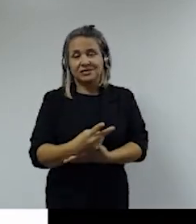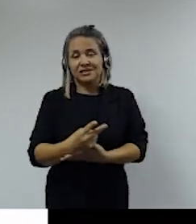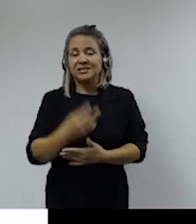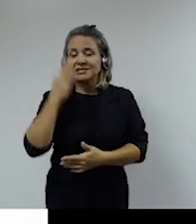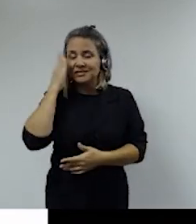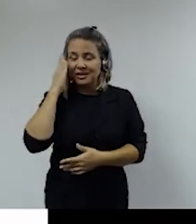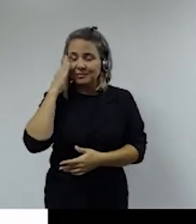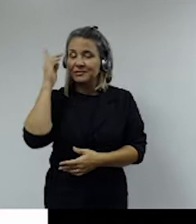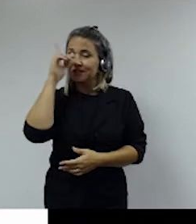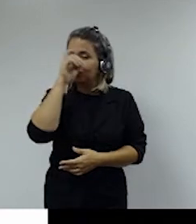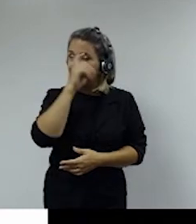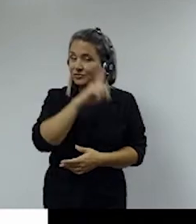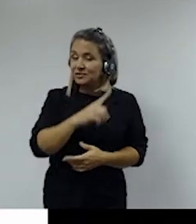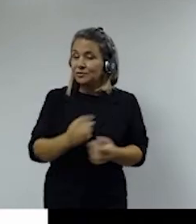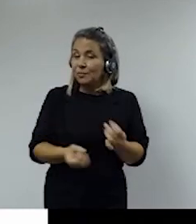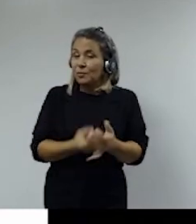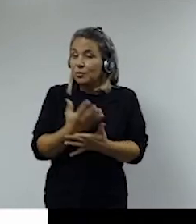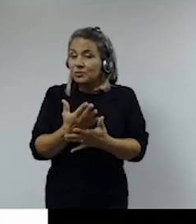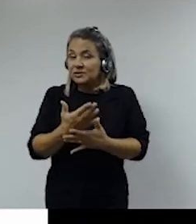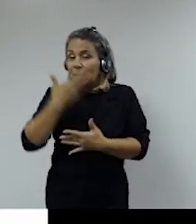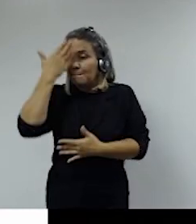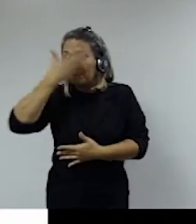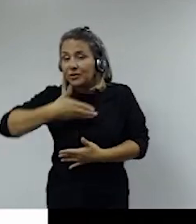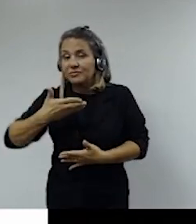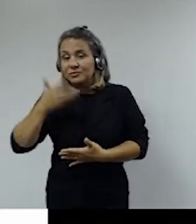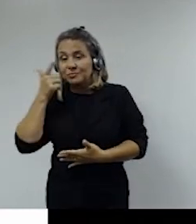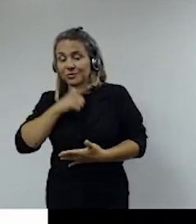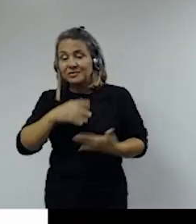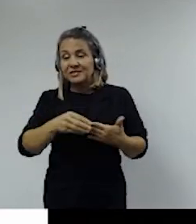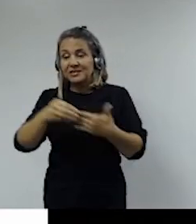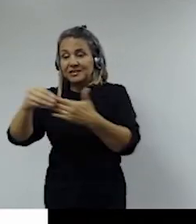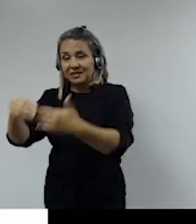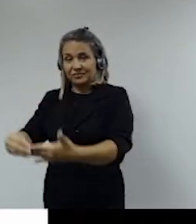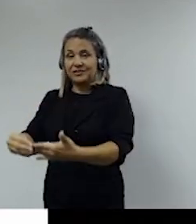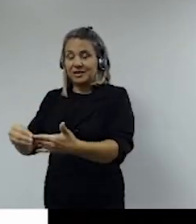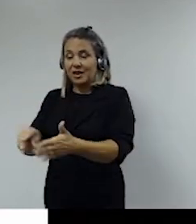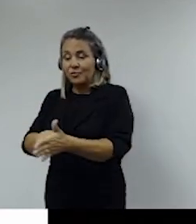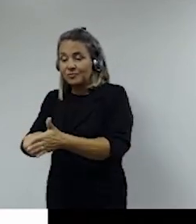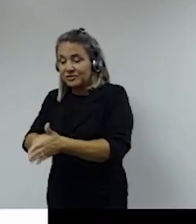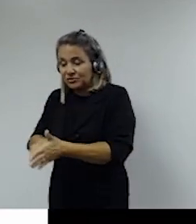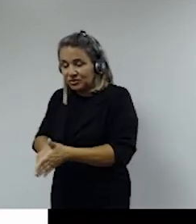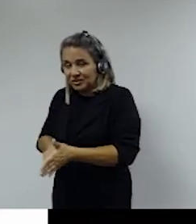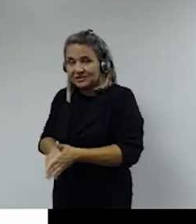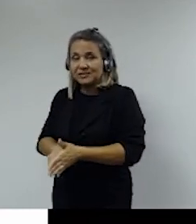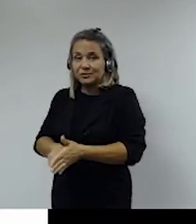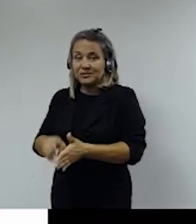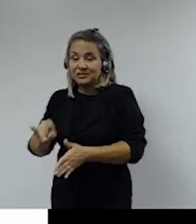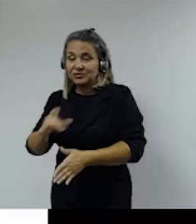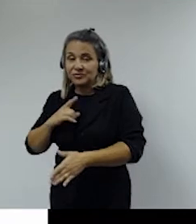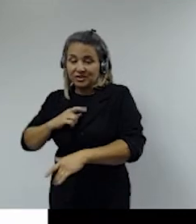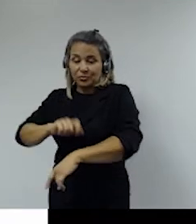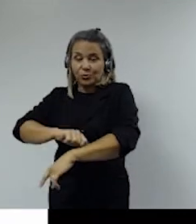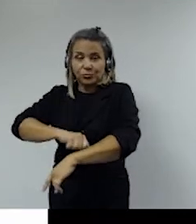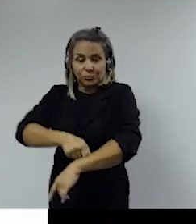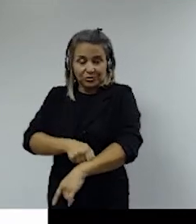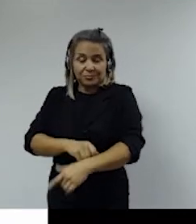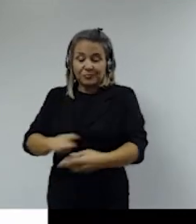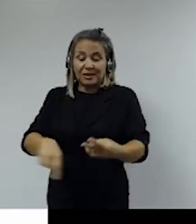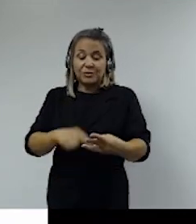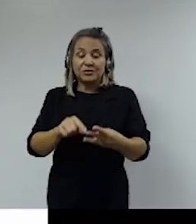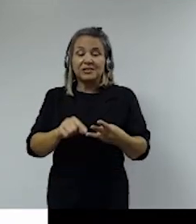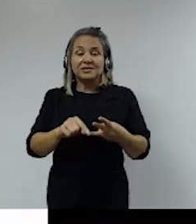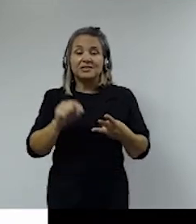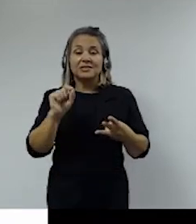difícil produzir prova, produzir evidência para, né, se levar adiante uma investigação por tortura e maus-tratos. E o terceiro